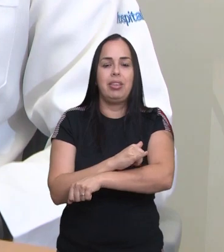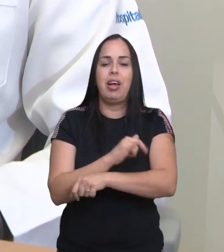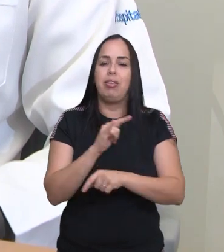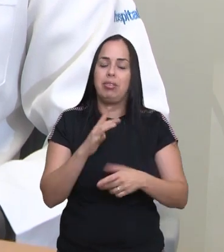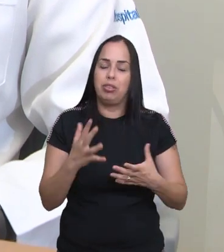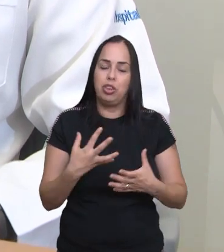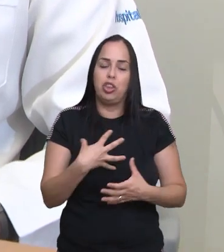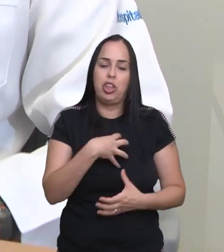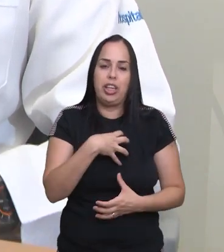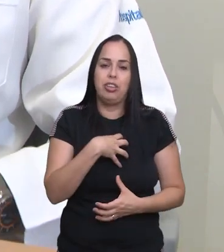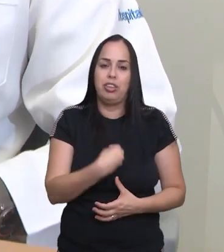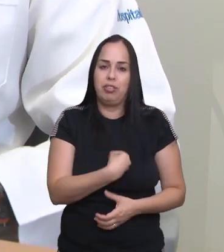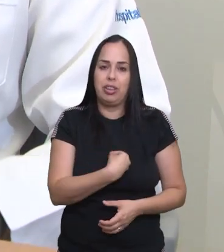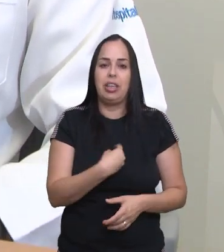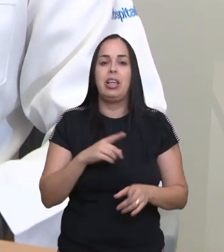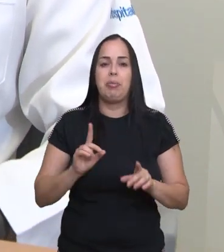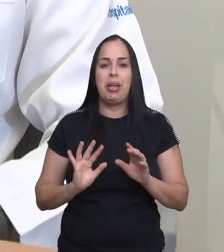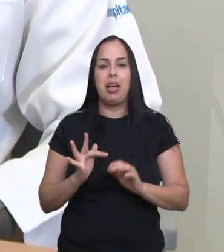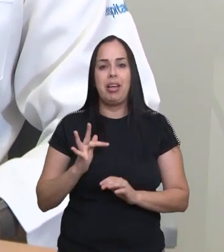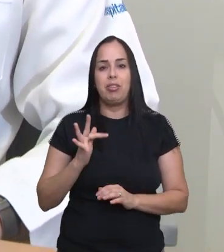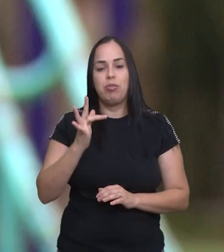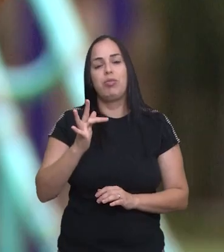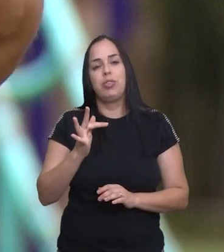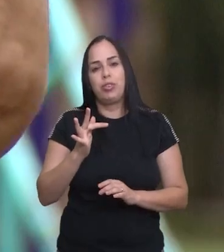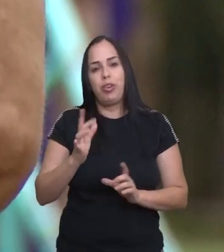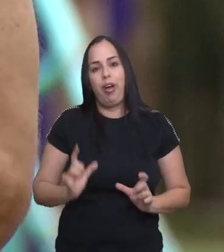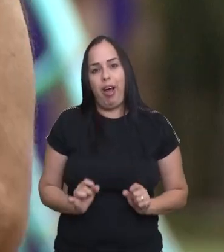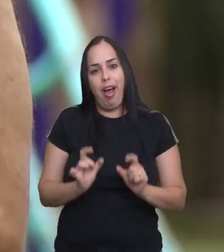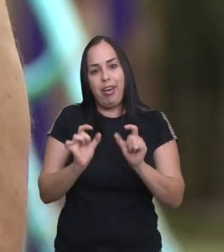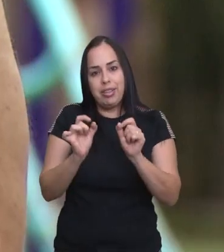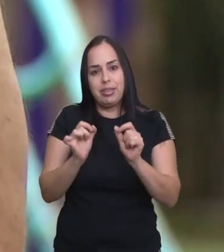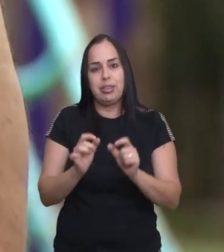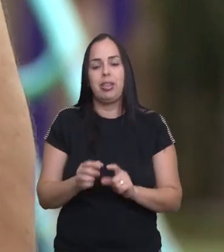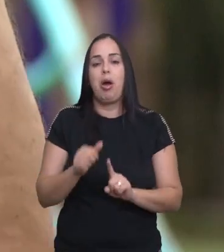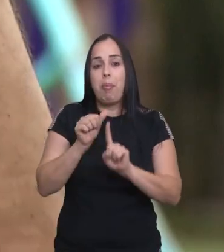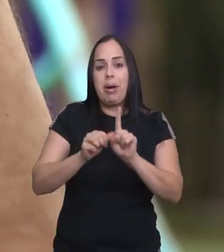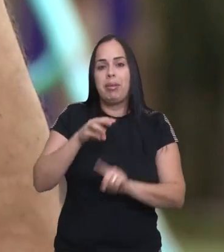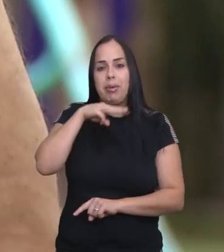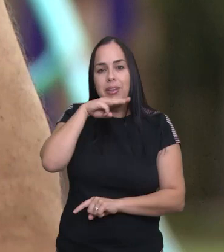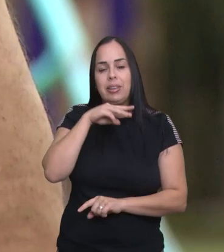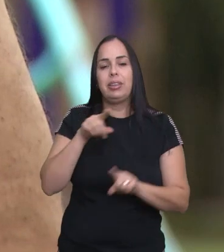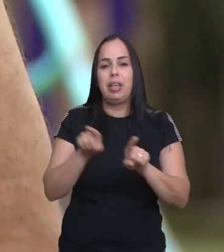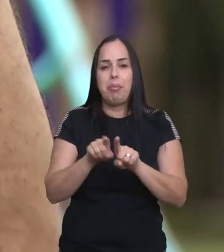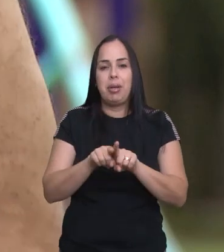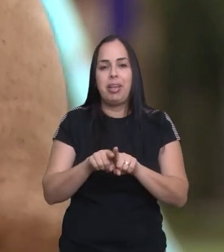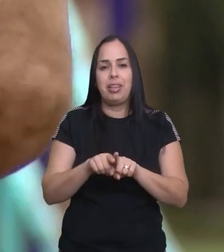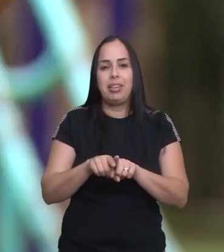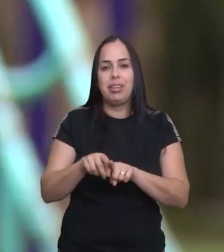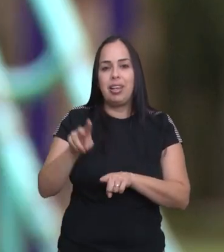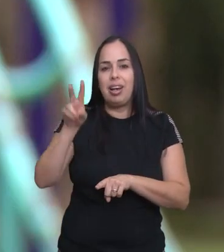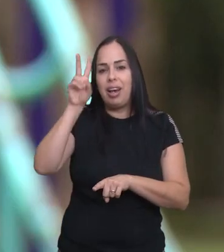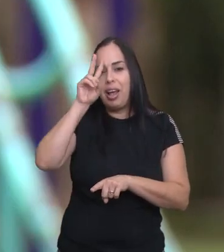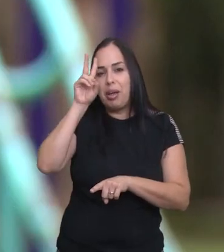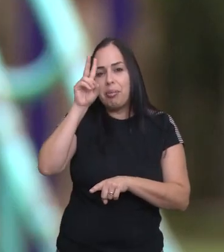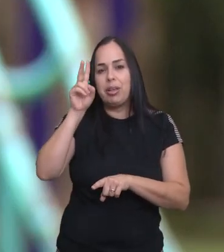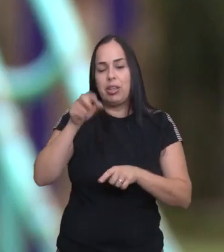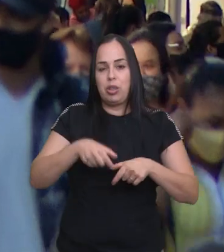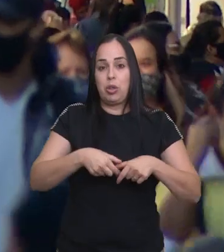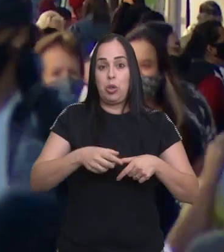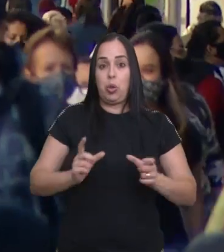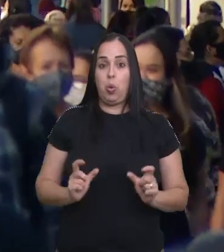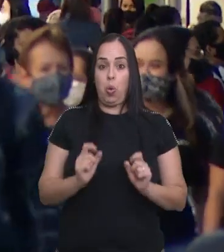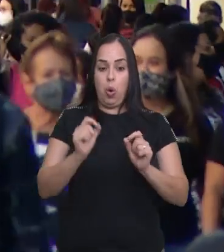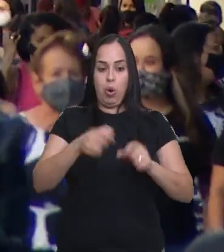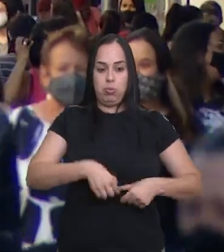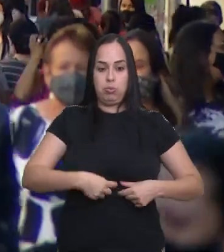estão relacionados também ao maior risco de câncer. O mês Março Azul Marinho também reforça sobre o rastreamento do câncer